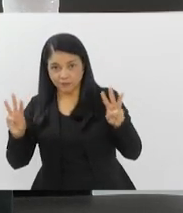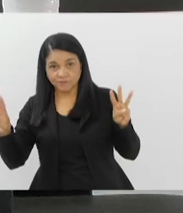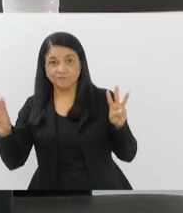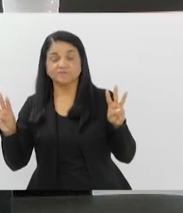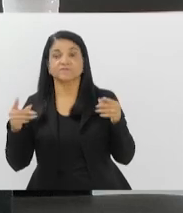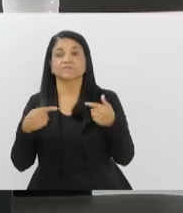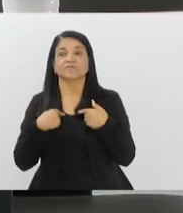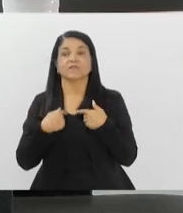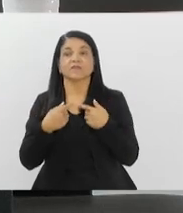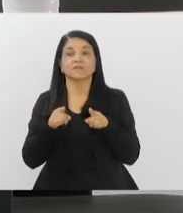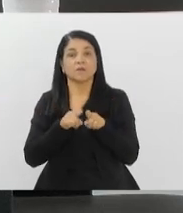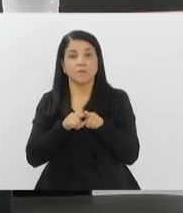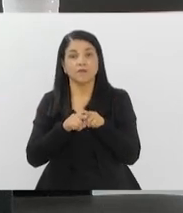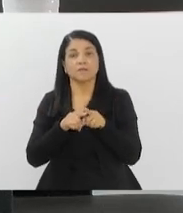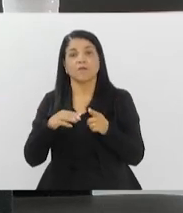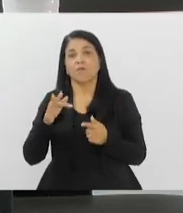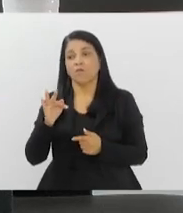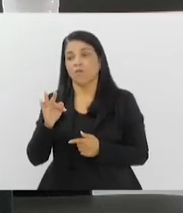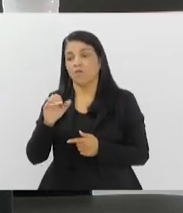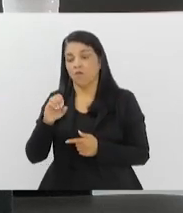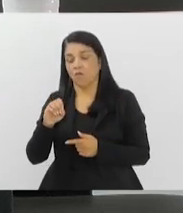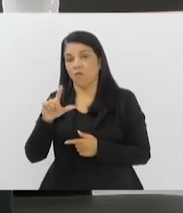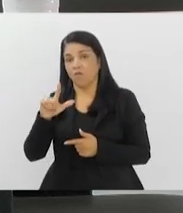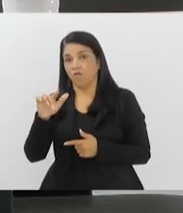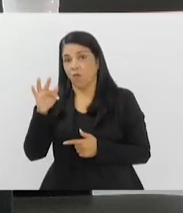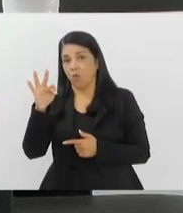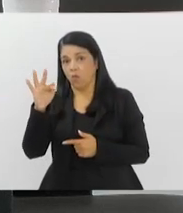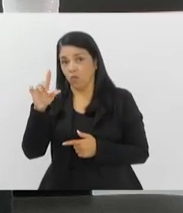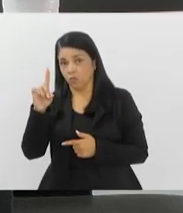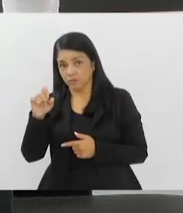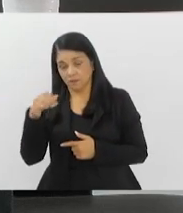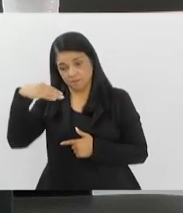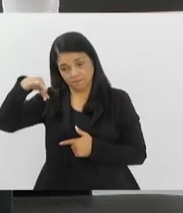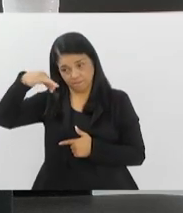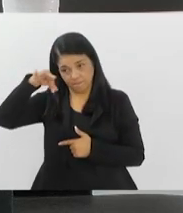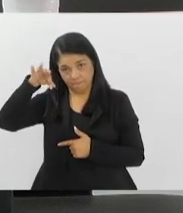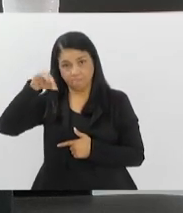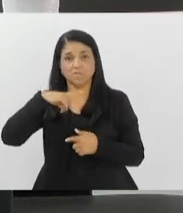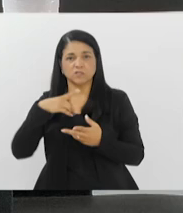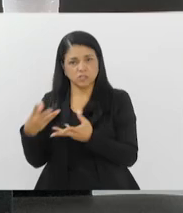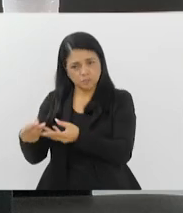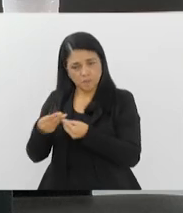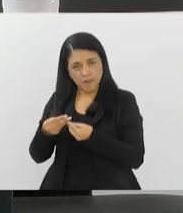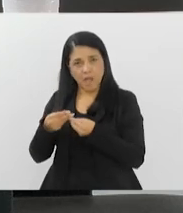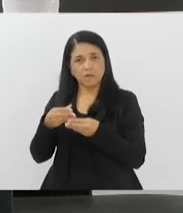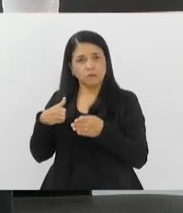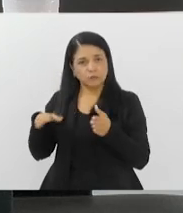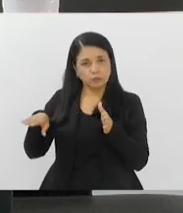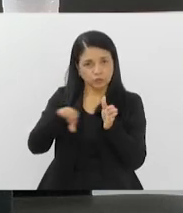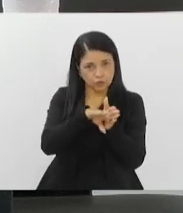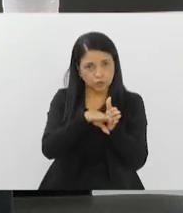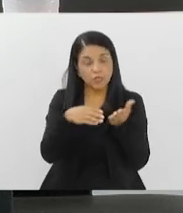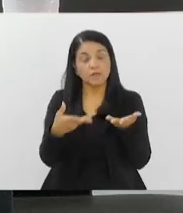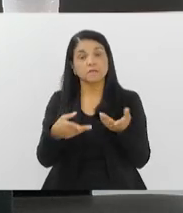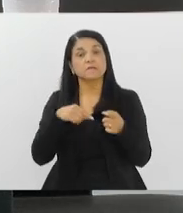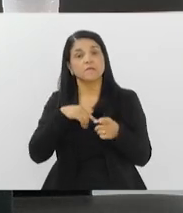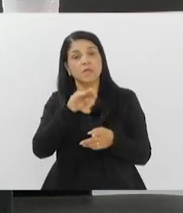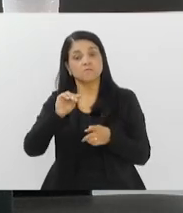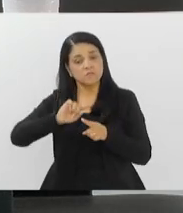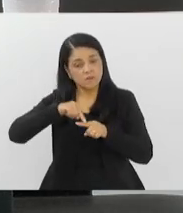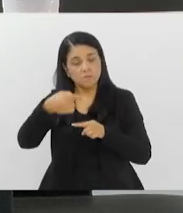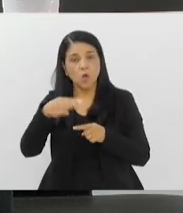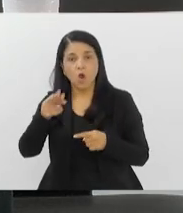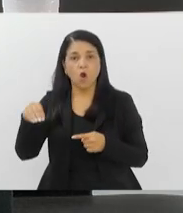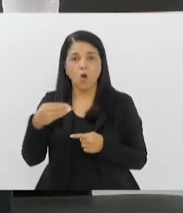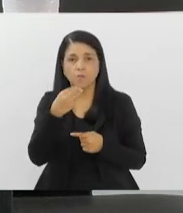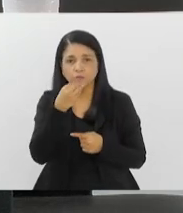já tem o folder que vocês devem ter pegado lá na entrada. E para a gente vai ter uma oportunidade após aqui de ter uma